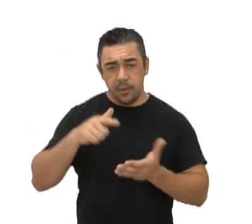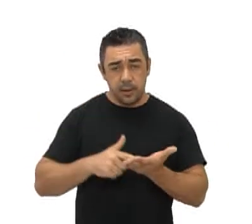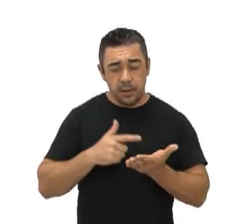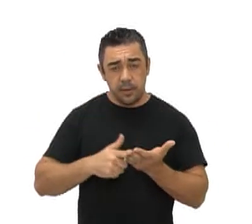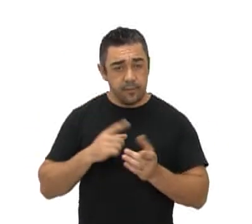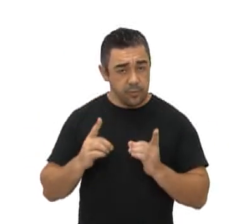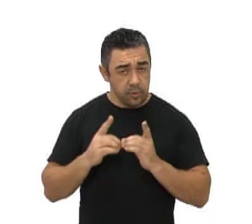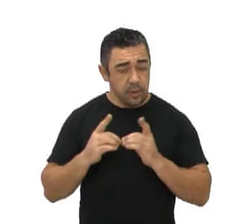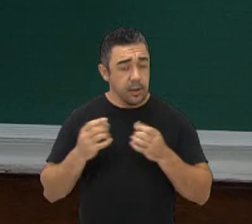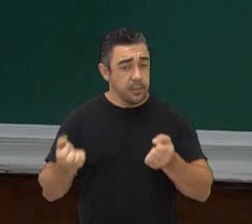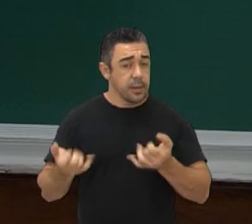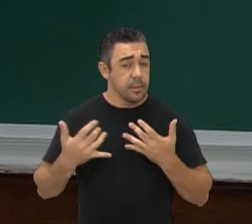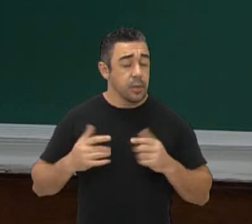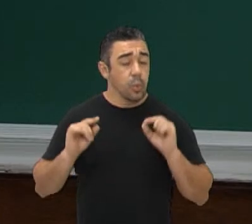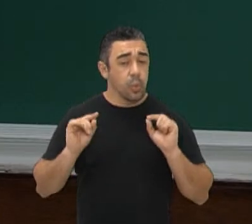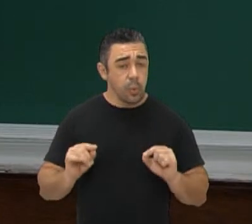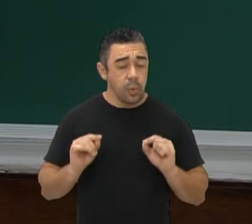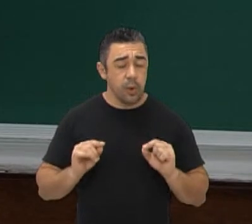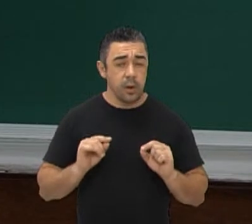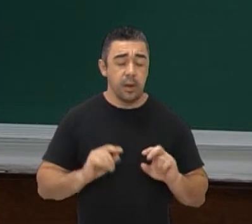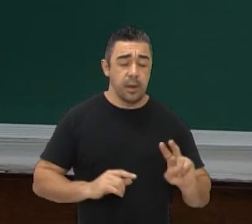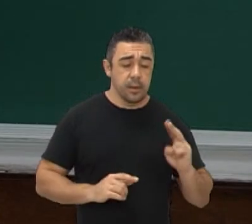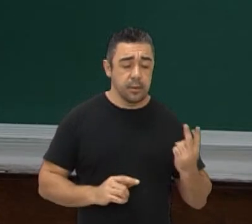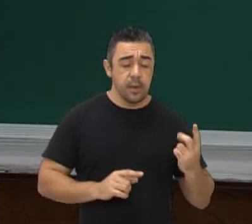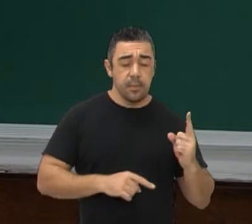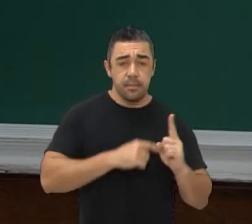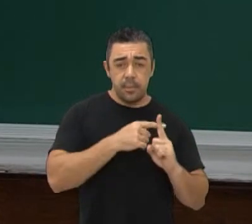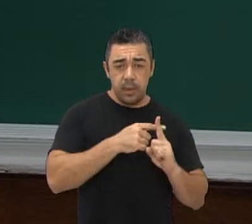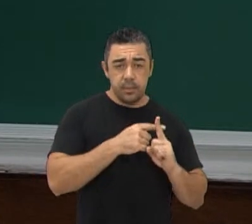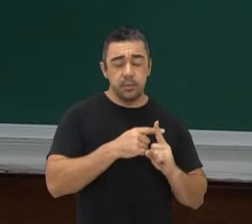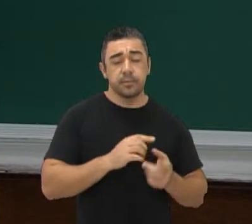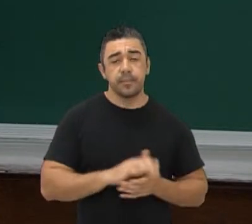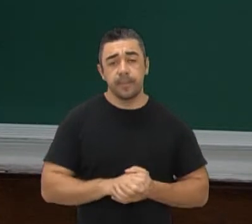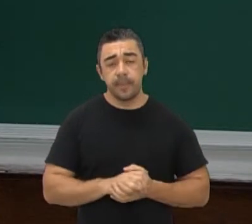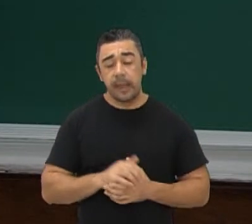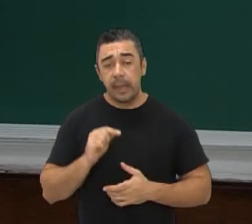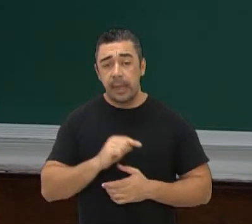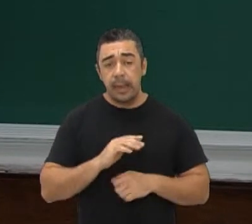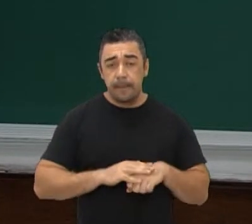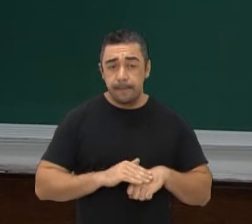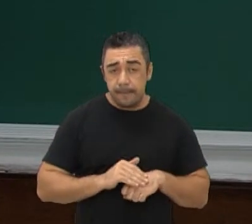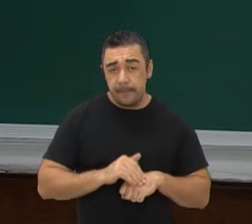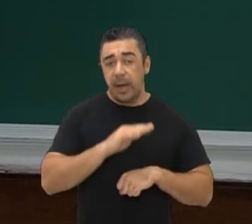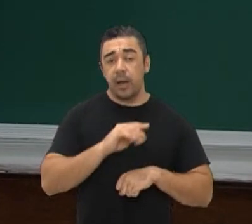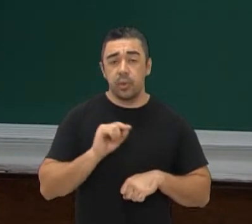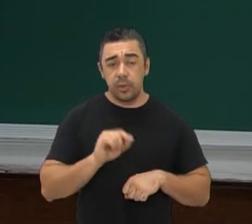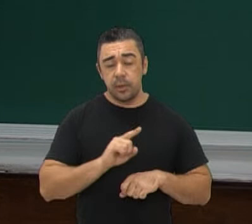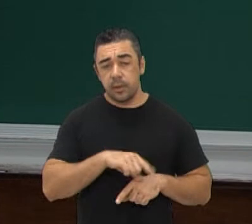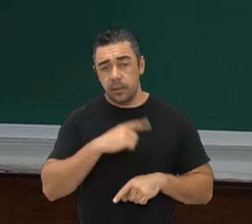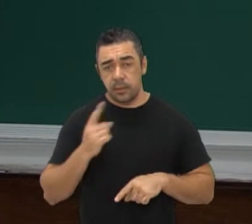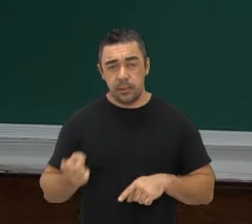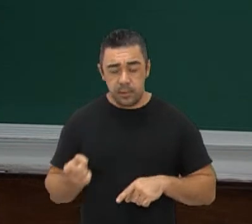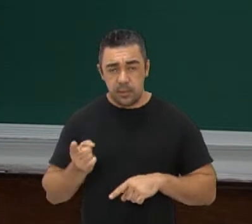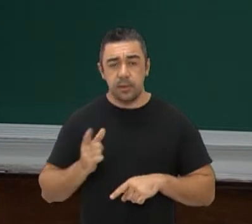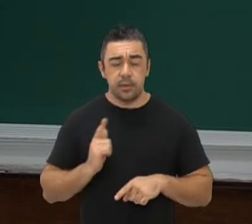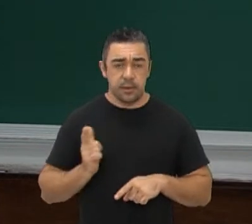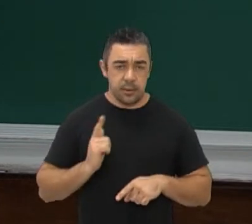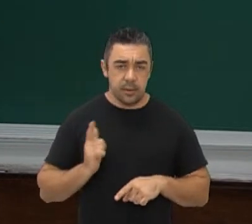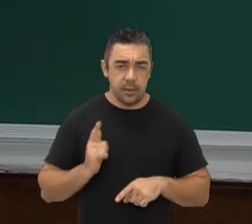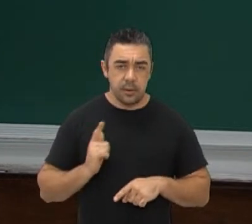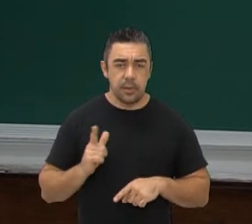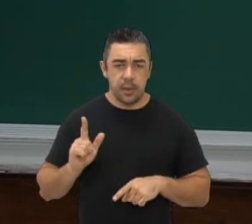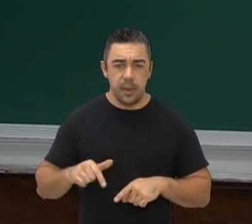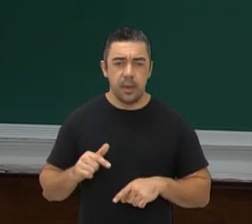me diz o seguinte, que quando eu tenho o H+ na situação lá, ele tem maior tendência que os cátions alcalinos,